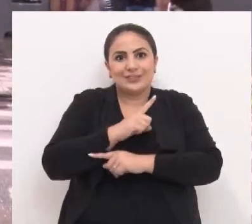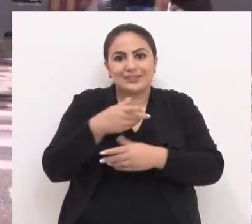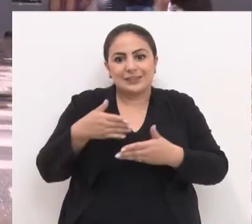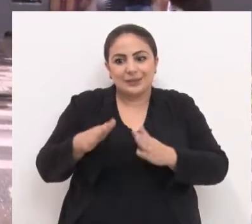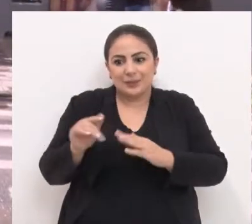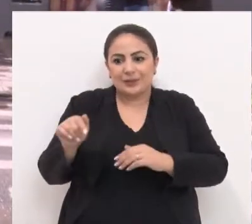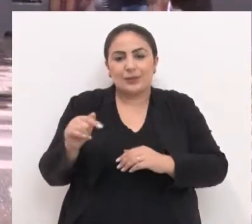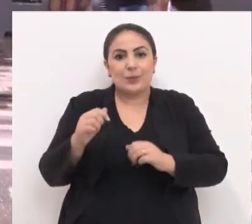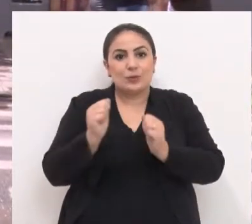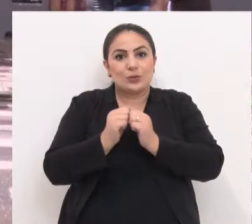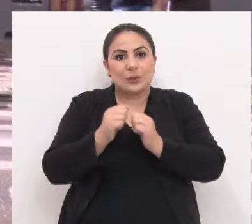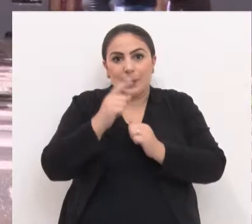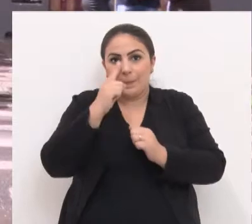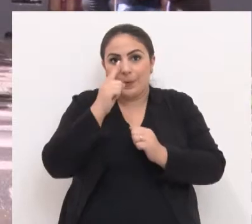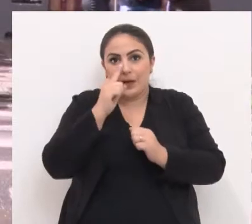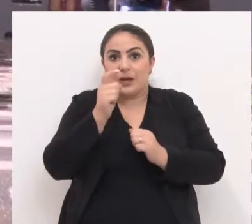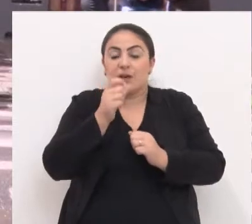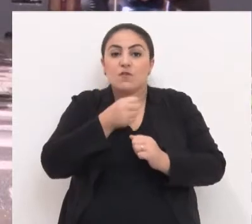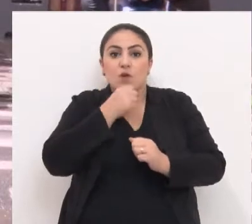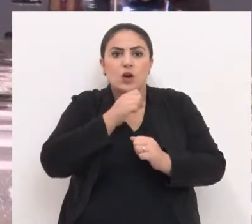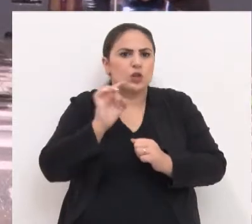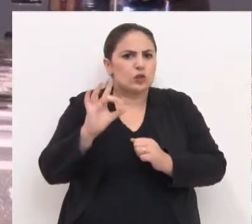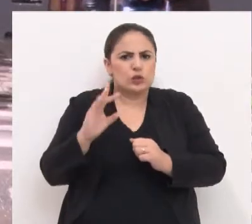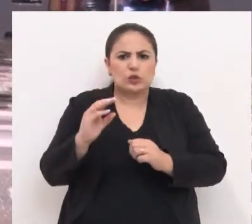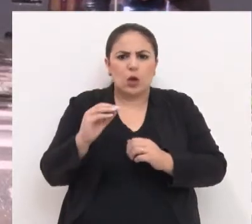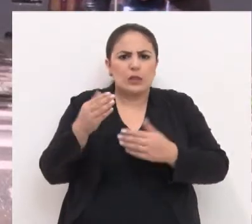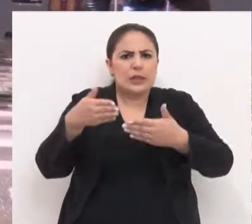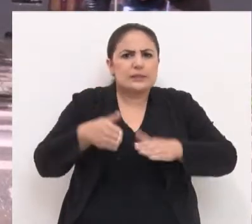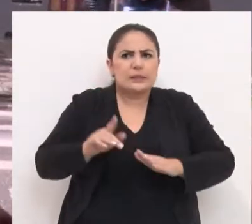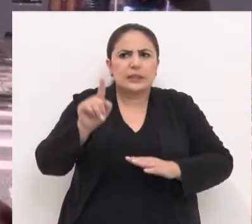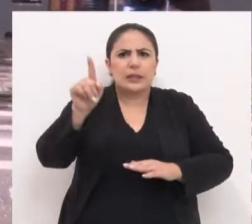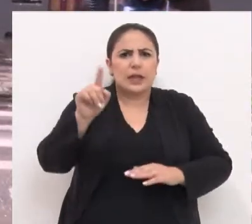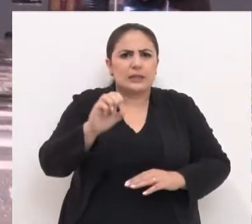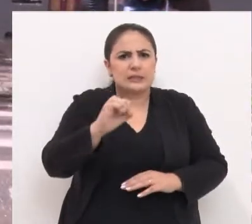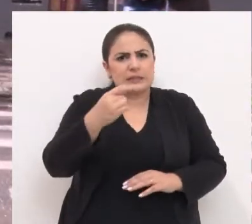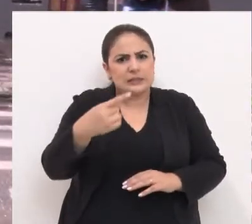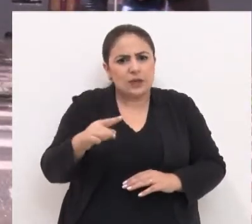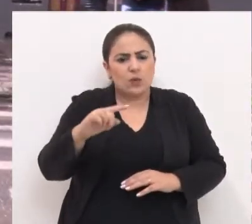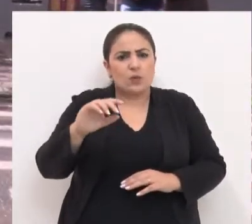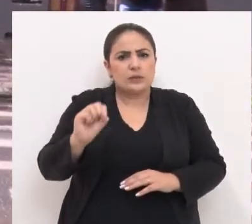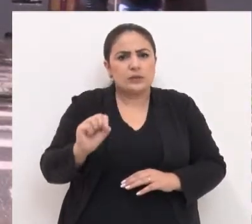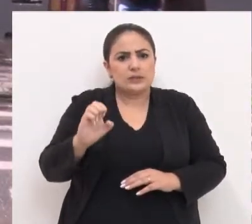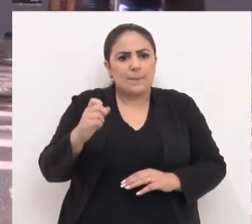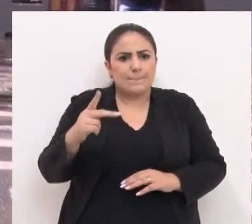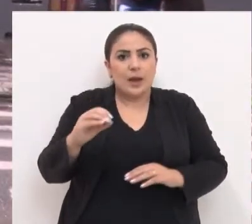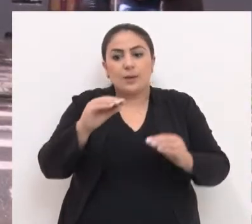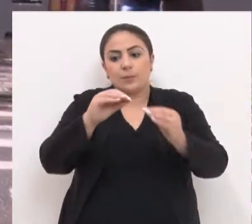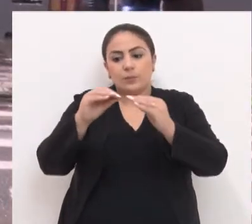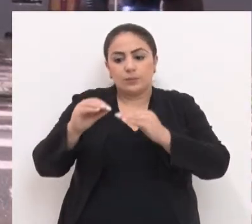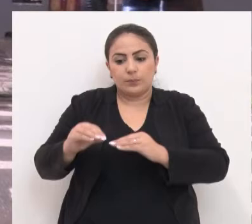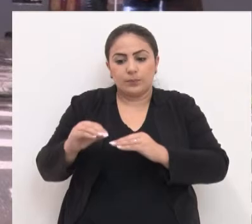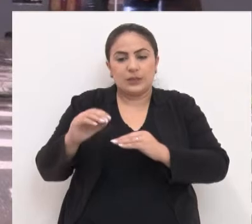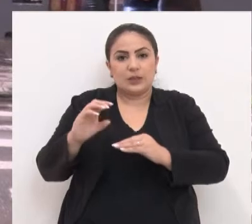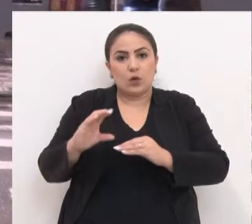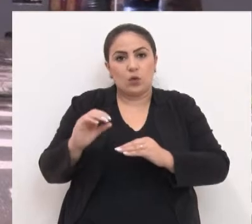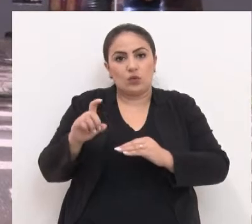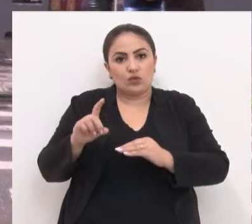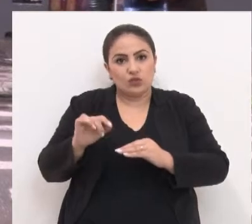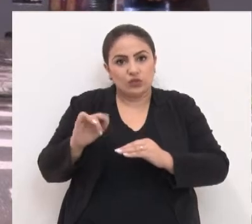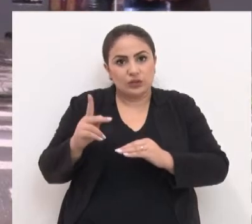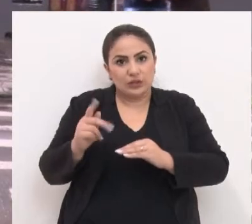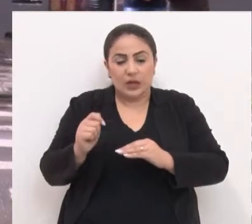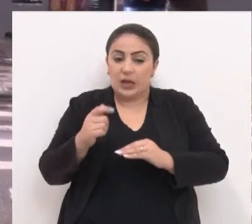minha mãe e a minha avó. Então eu só nasci lá no Cerrito do Ouro, distrito de São Cepé, e vim para morar